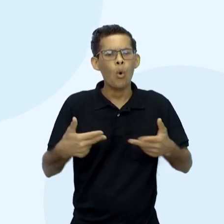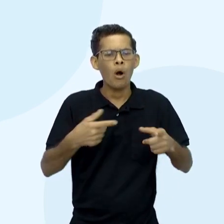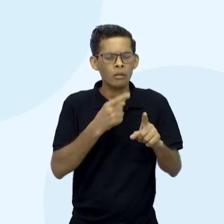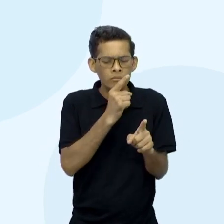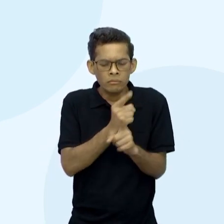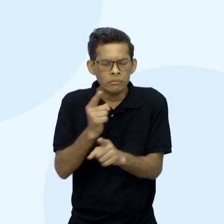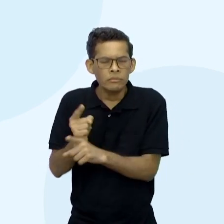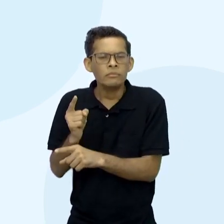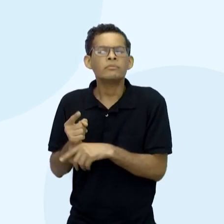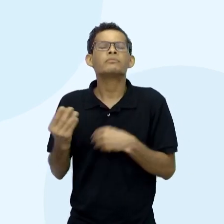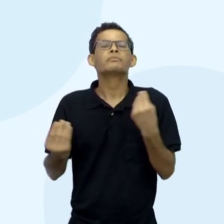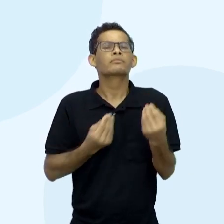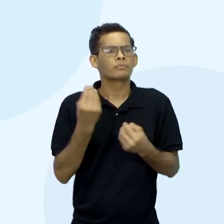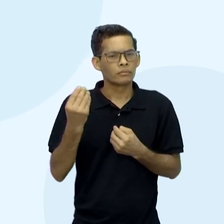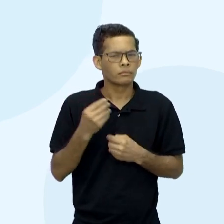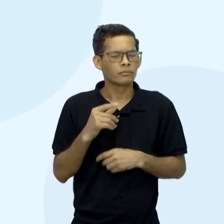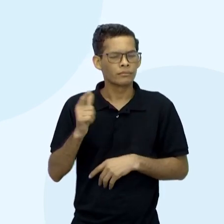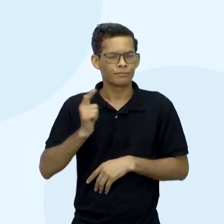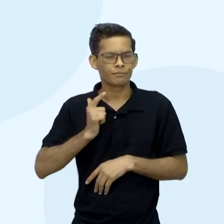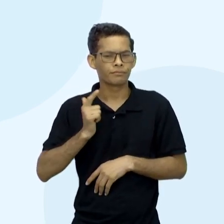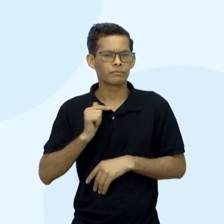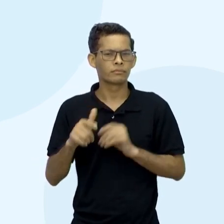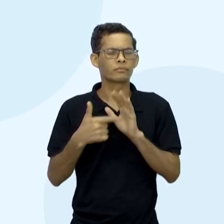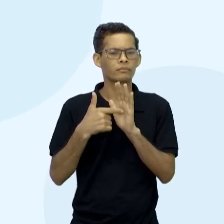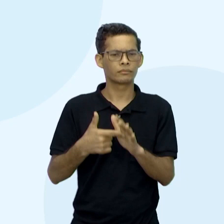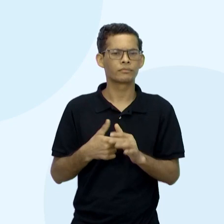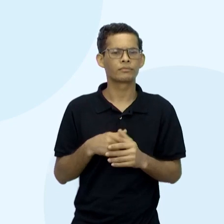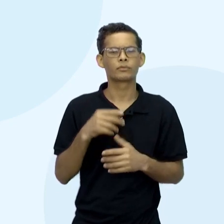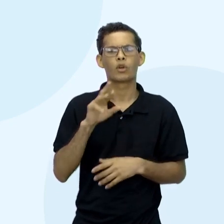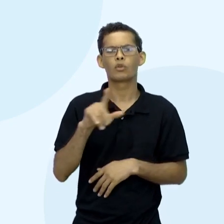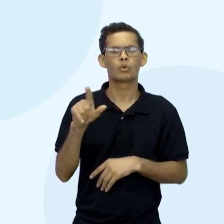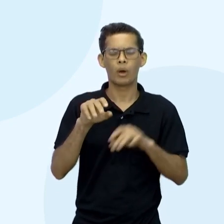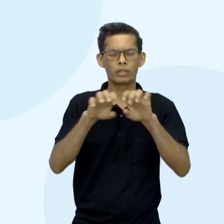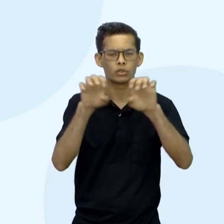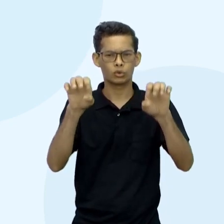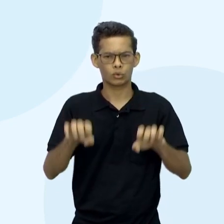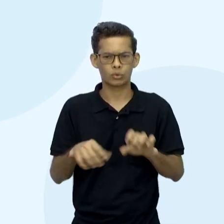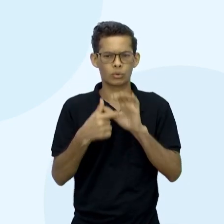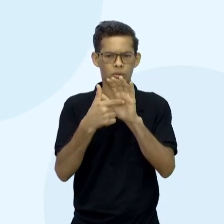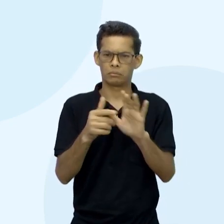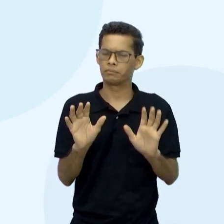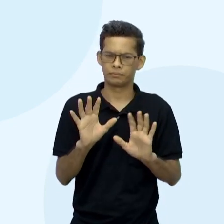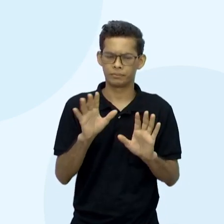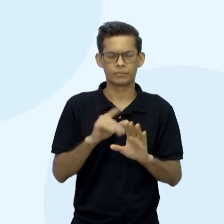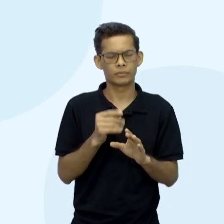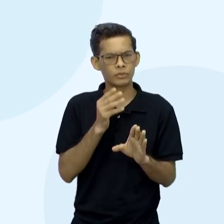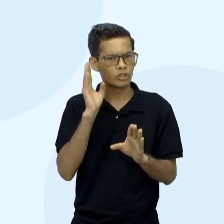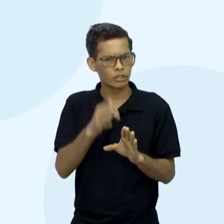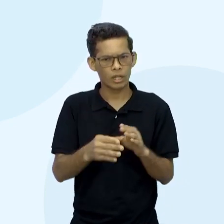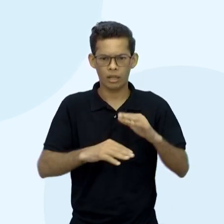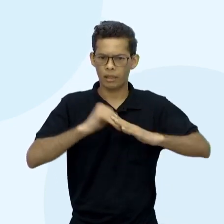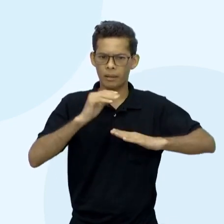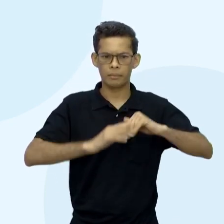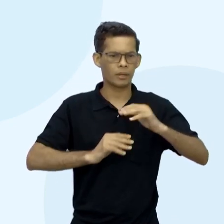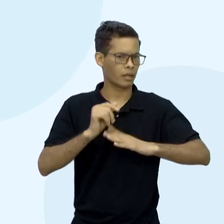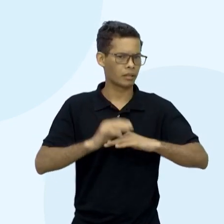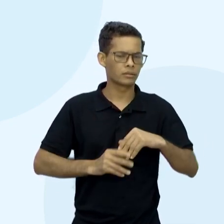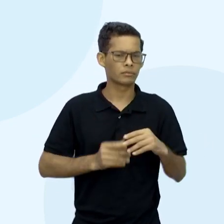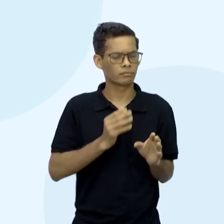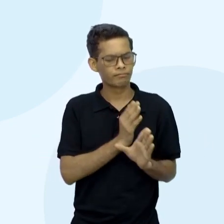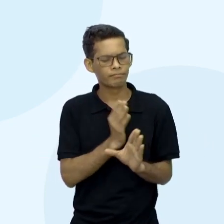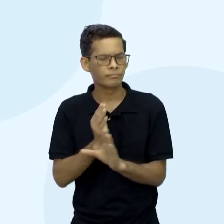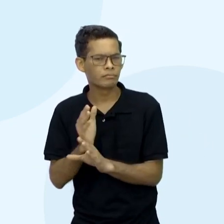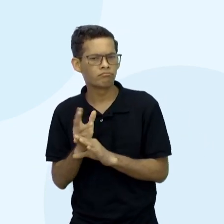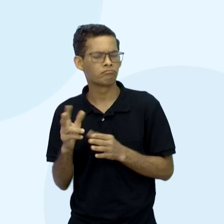soterrados, tá? A gente não vai trabalhar com estrutura geológica por enquanto. a aula que a gente fez na prática é isso aqui,